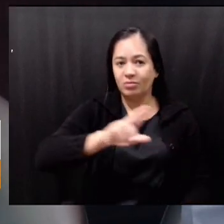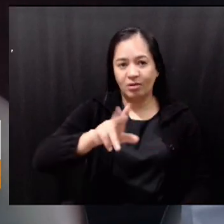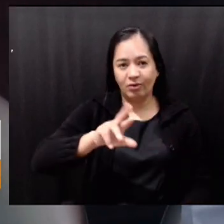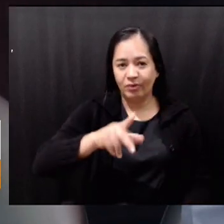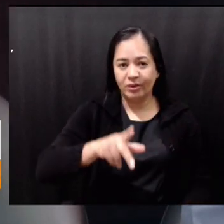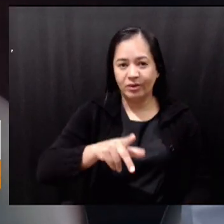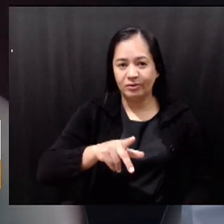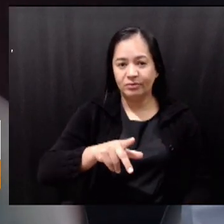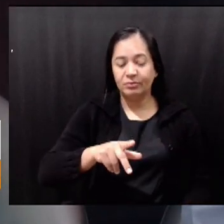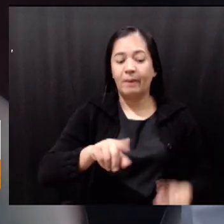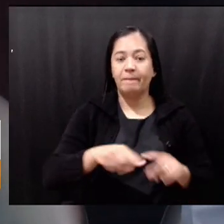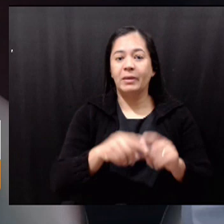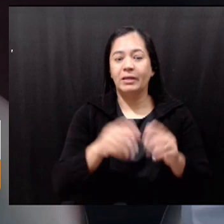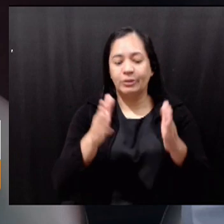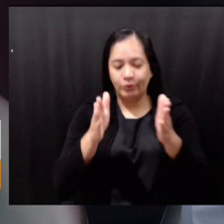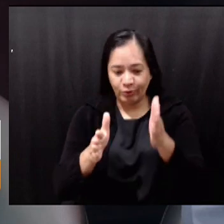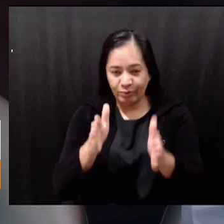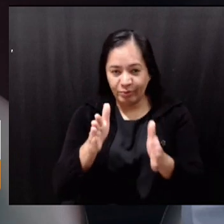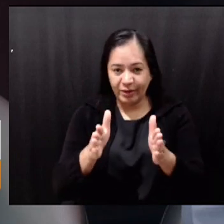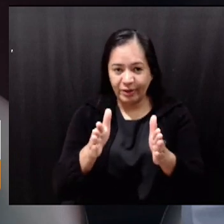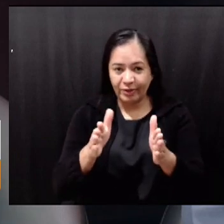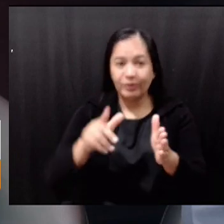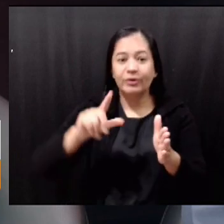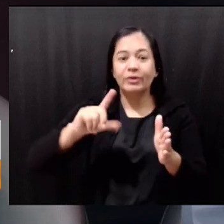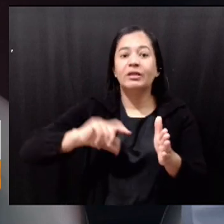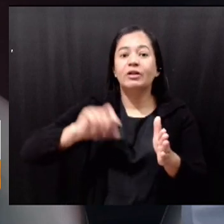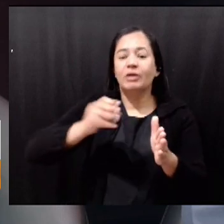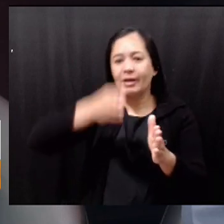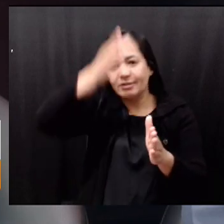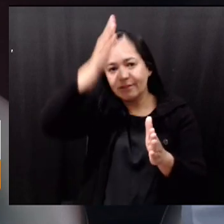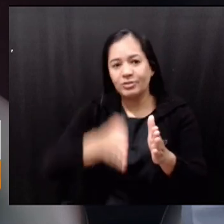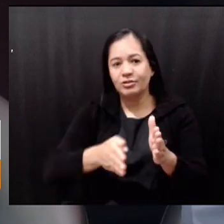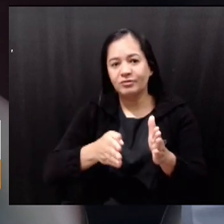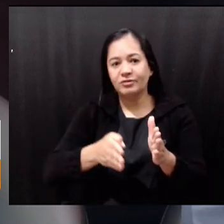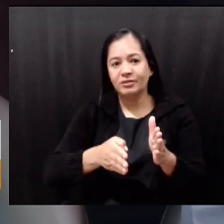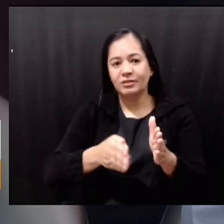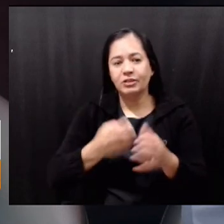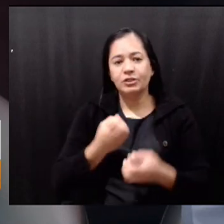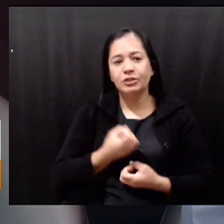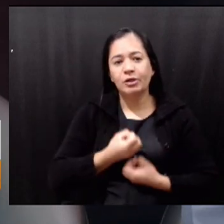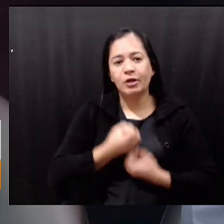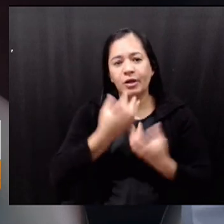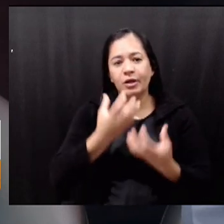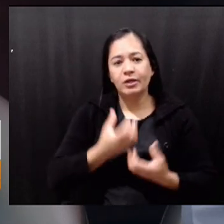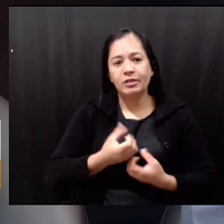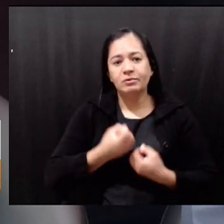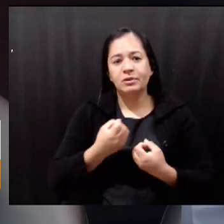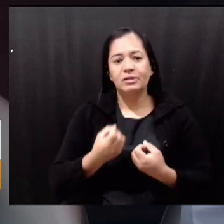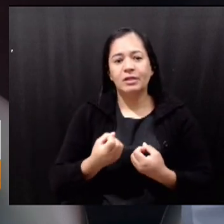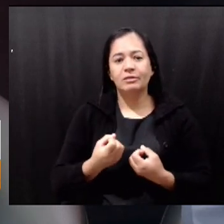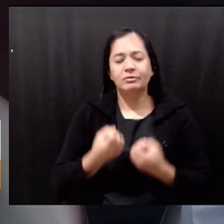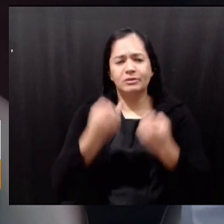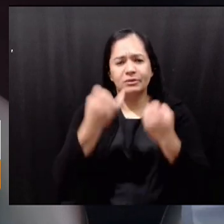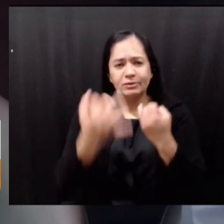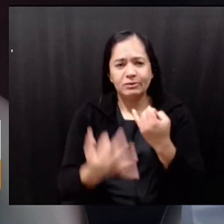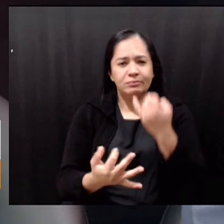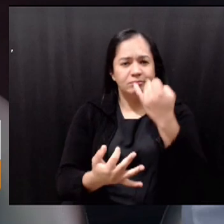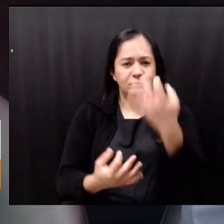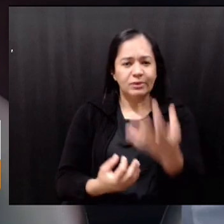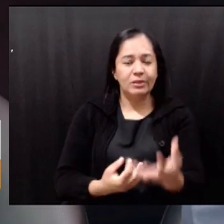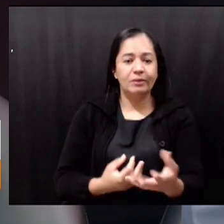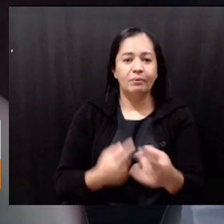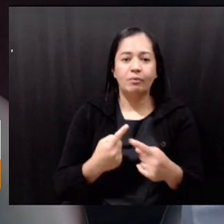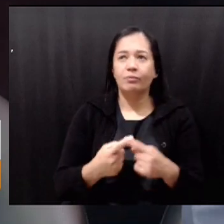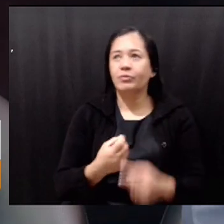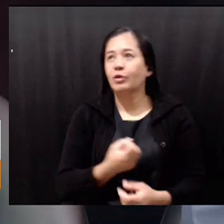gente tem a assertividade, Aham, muito né, bem. que é expressar, colocar coisas, então veja, acho que fatos